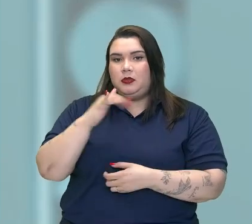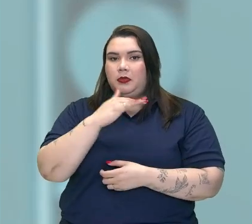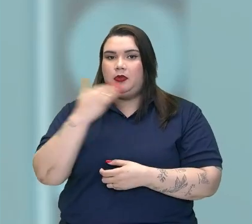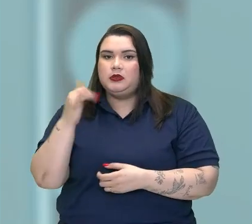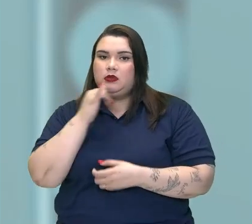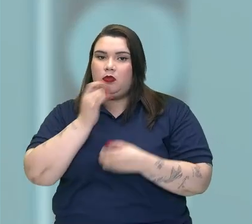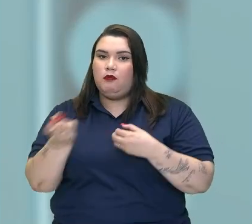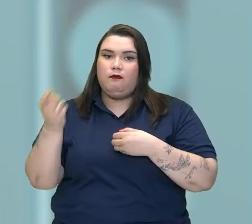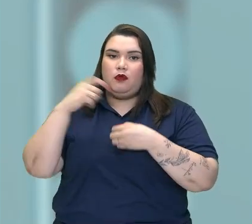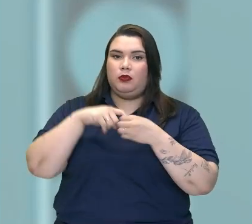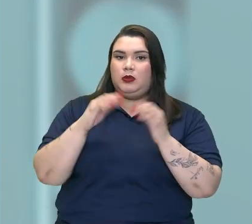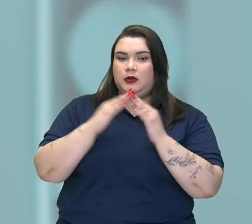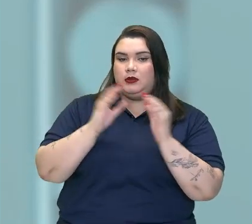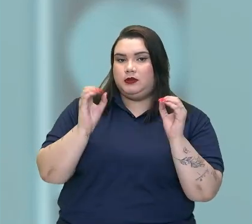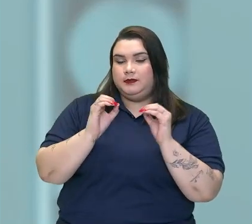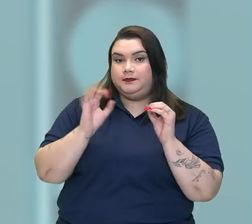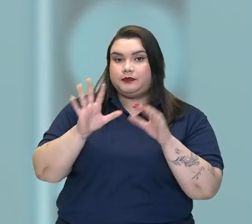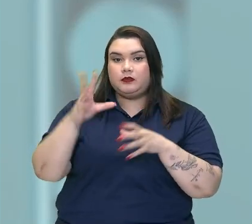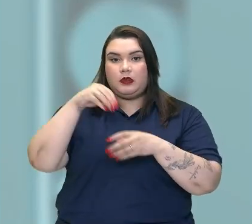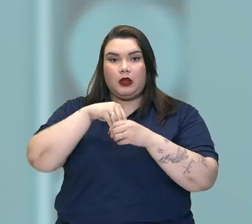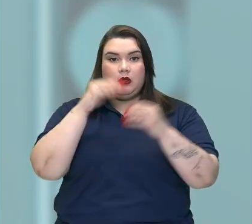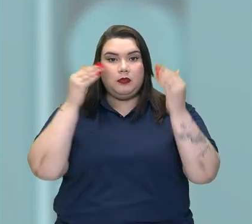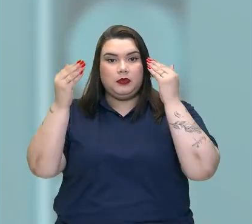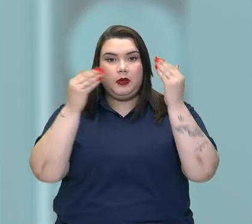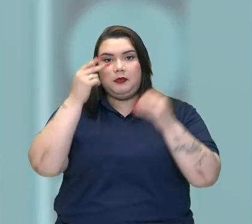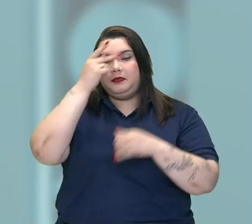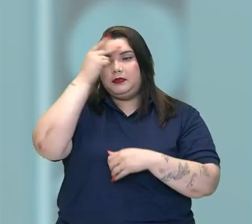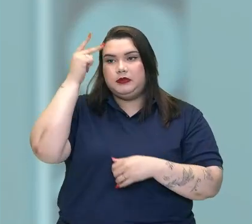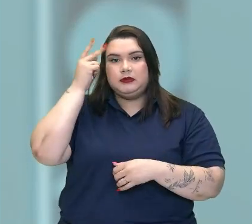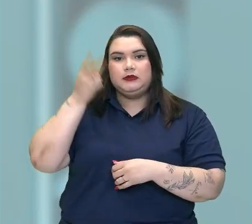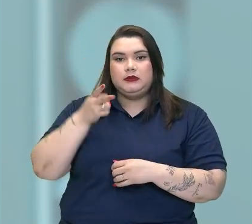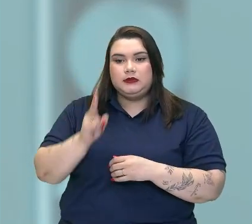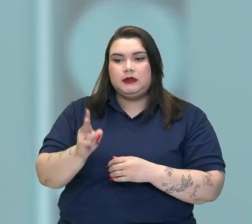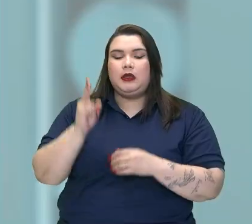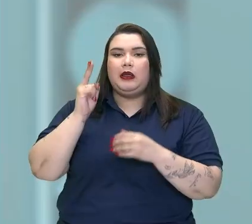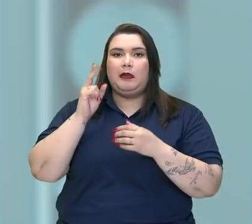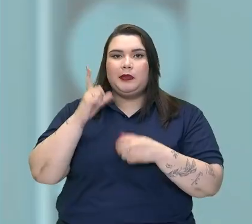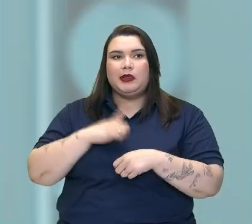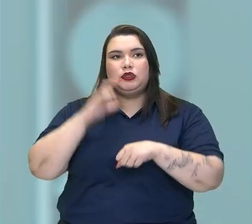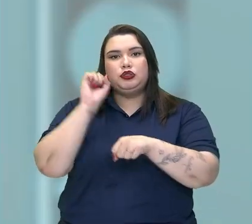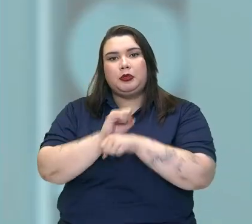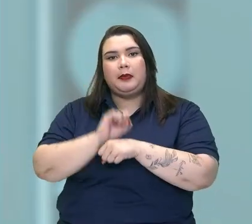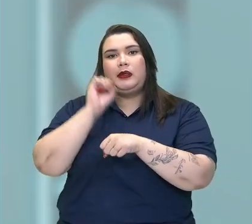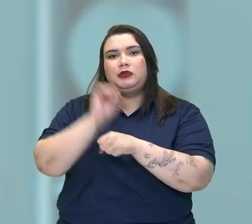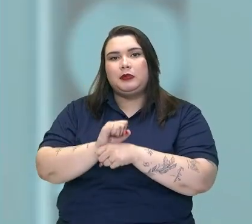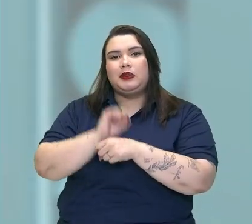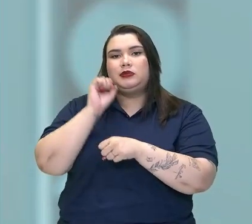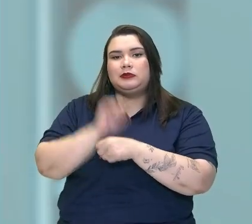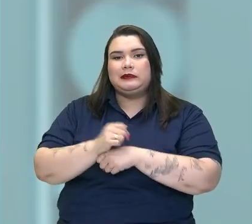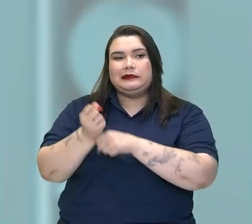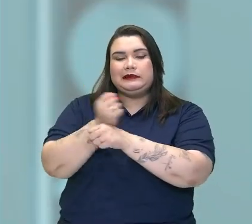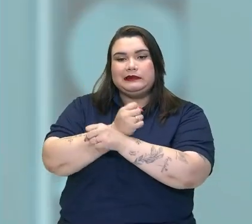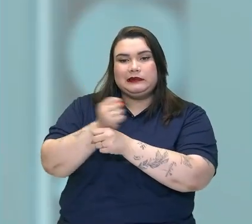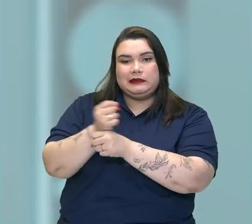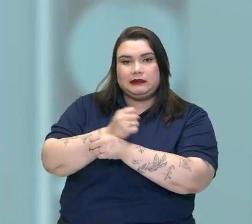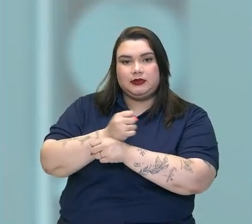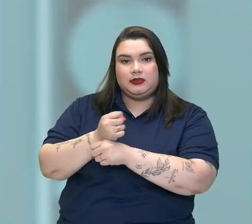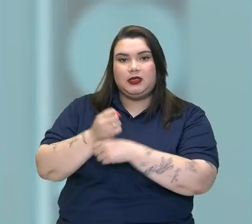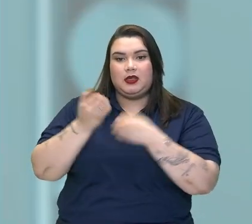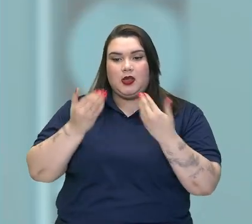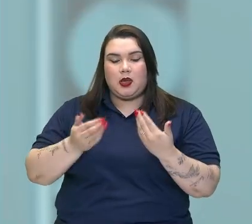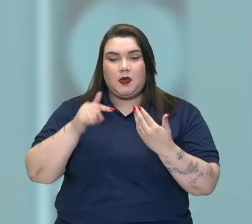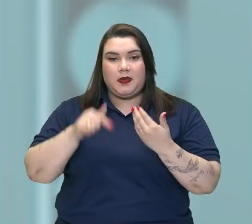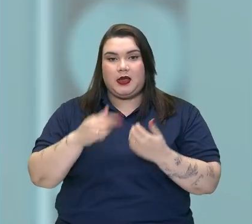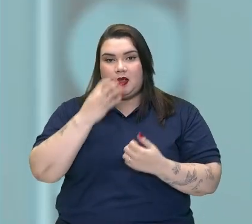agora se a gente pensar dentro da psicologia, a pessoa fica prolongando isso por tempos e tempos e tempos, não é? E como a fidelidade